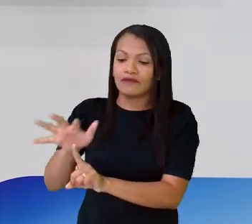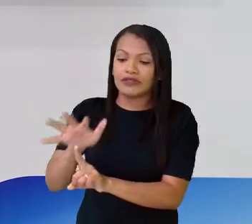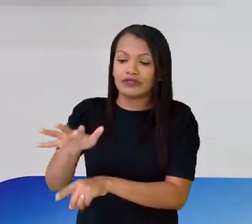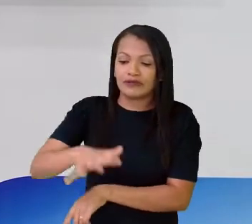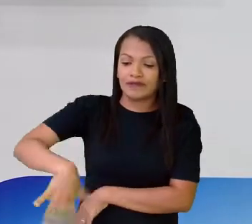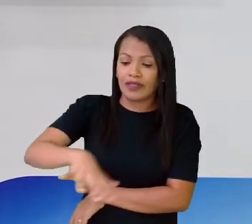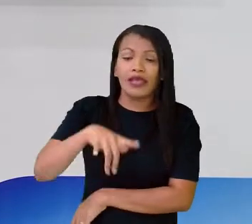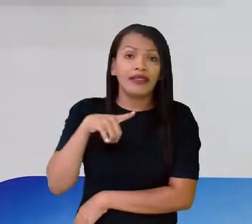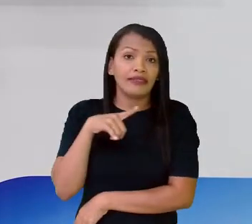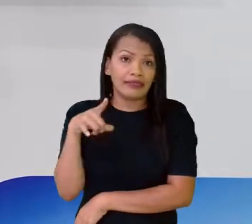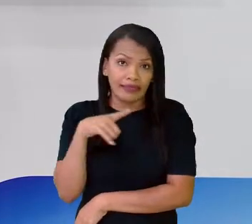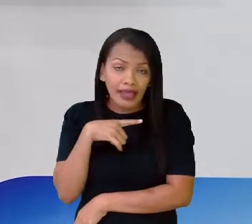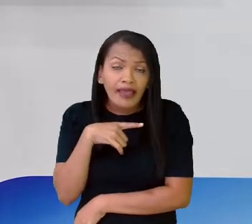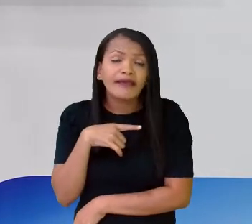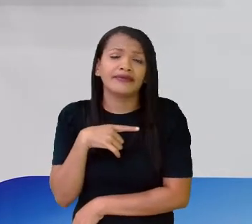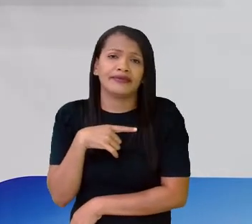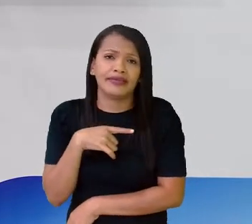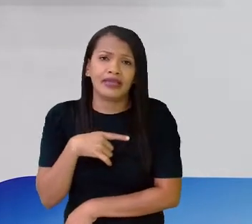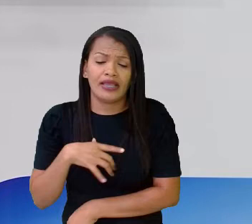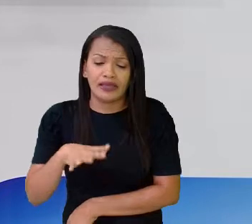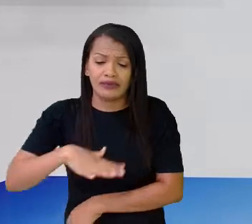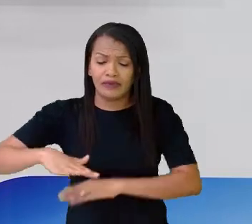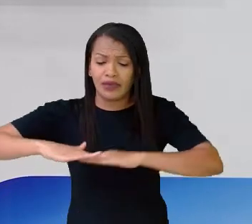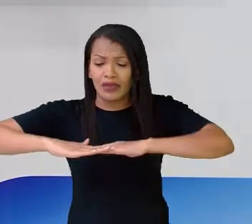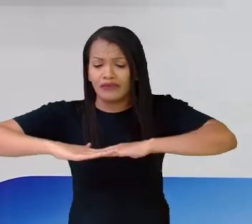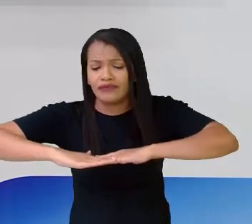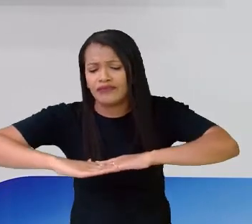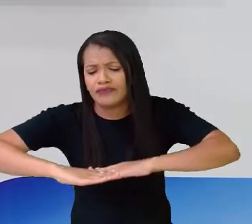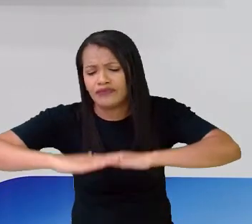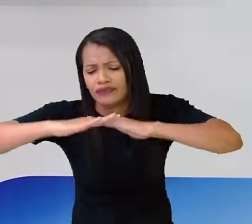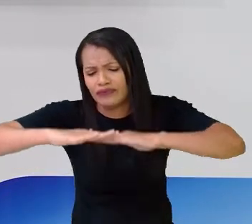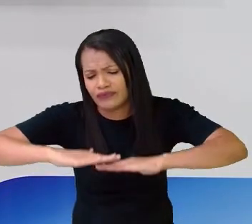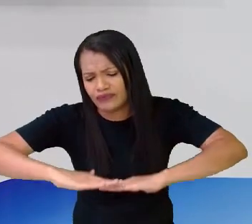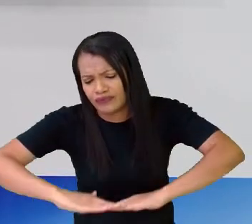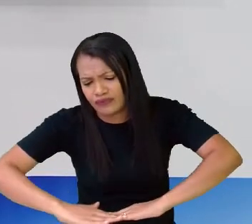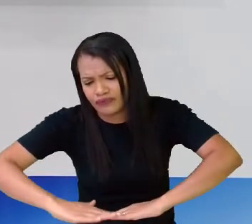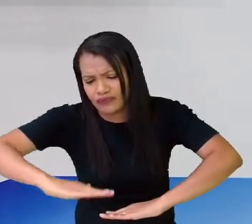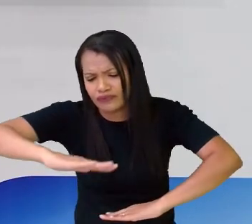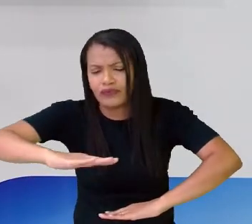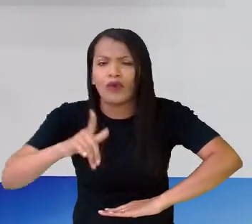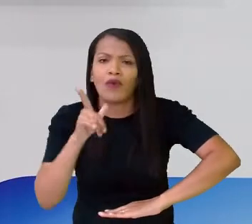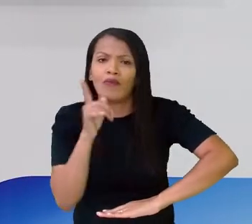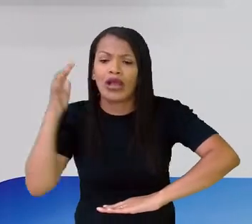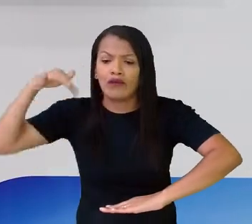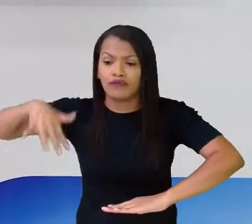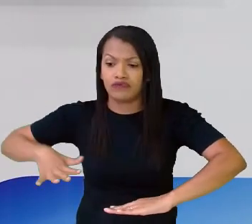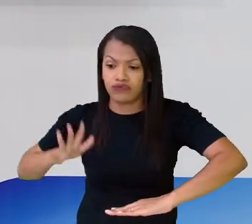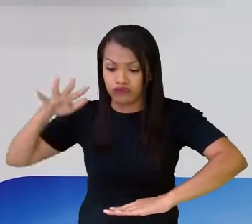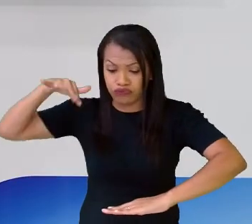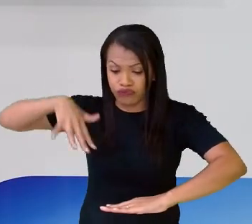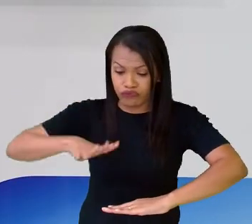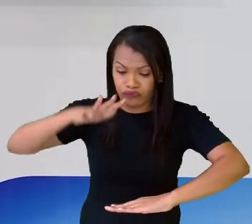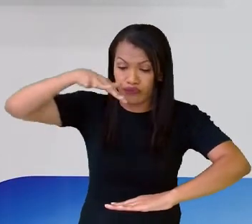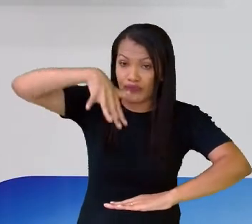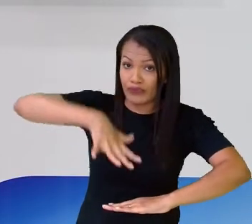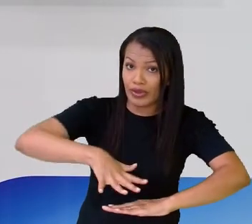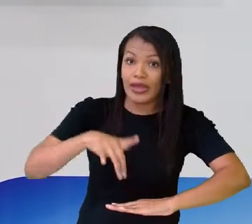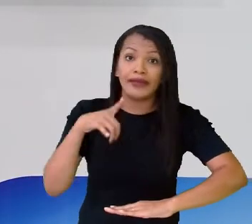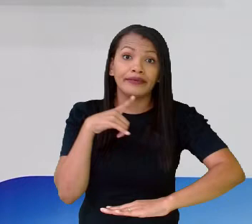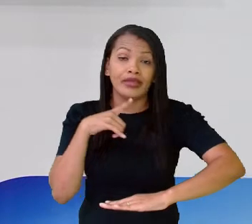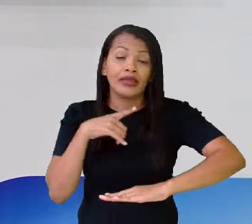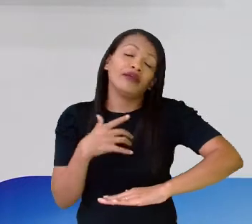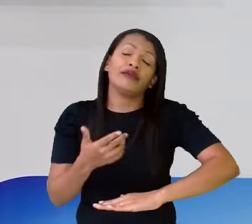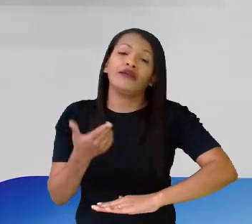Tem região que é baixinha, abaixo do nível do mar. Tem região que é acima do nível do mar. Tem região que